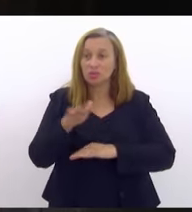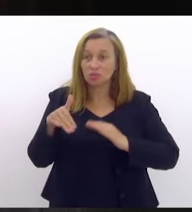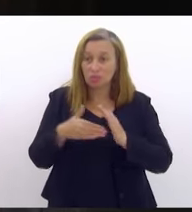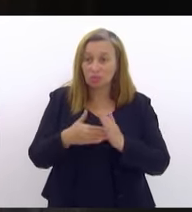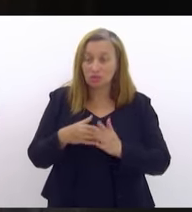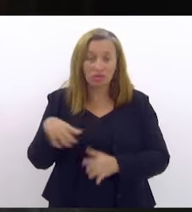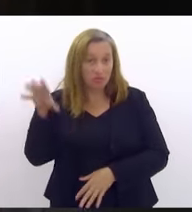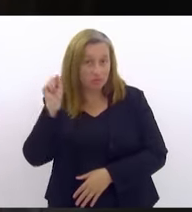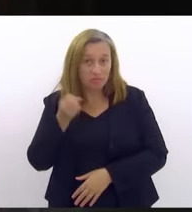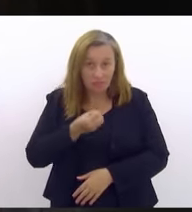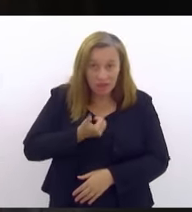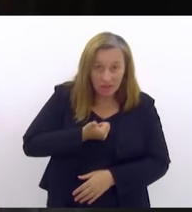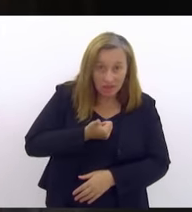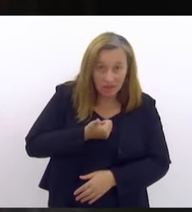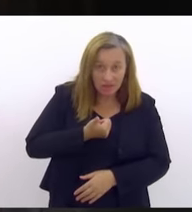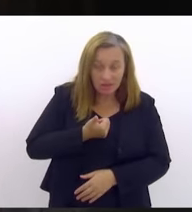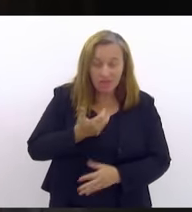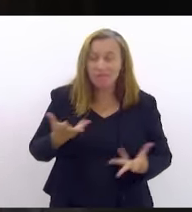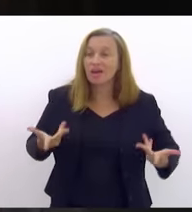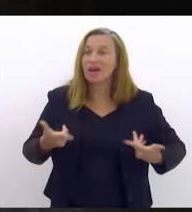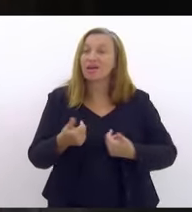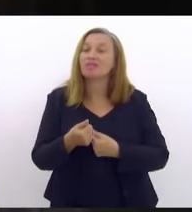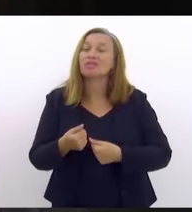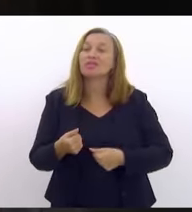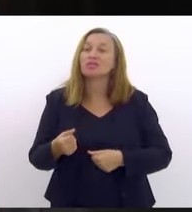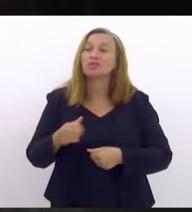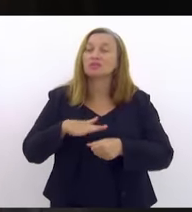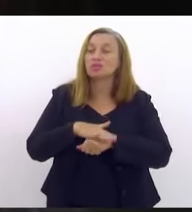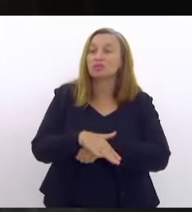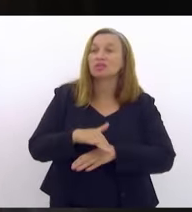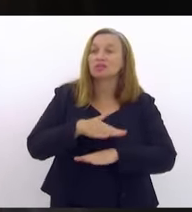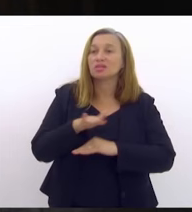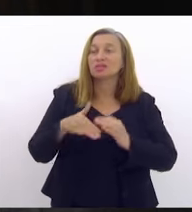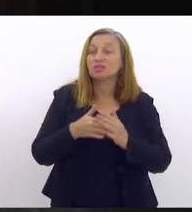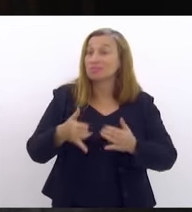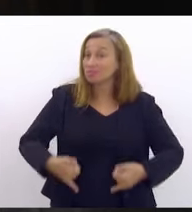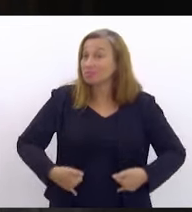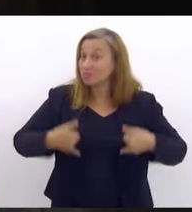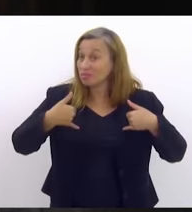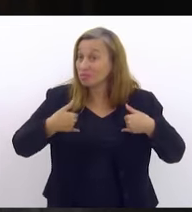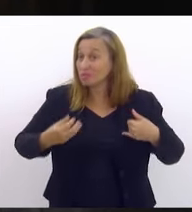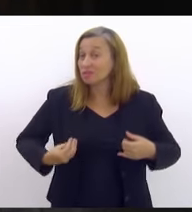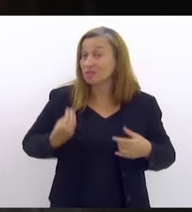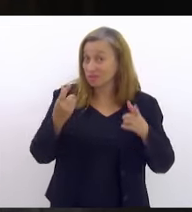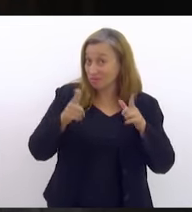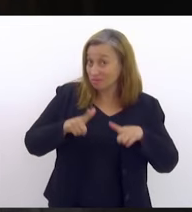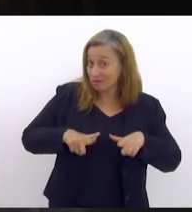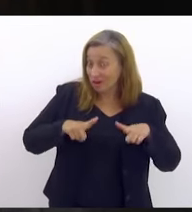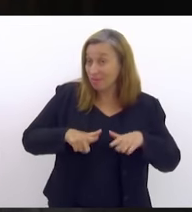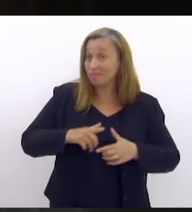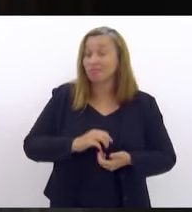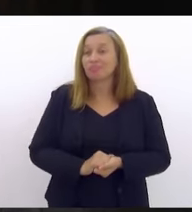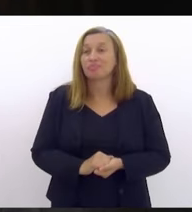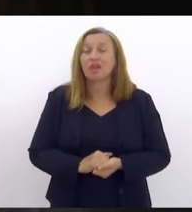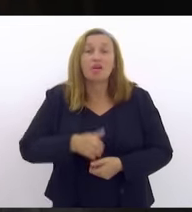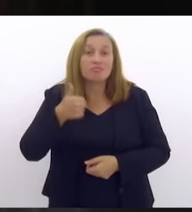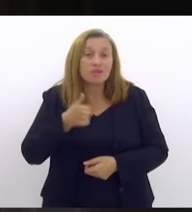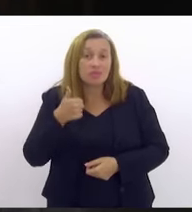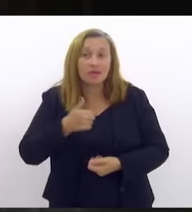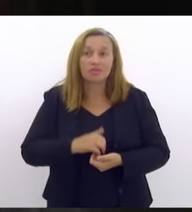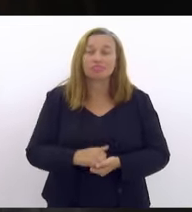De novo. Maravilhosa noite a todos, é uma grande honra estar aqui e, em primeiro